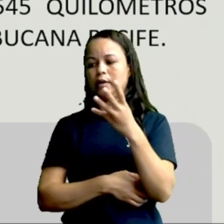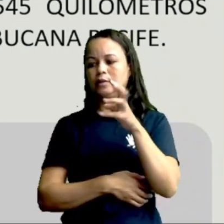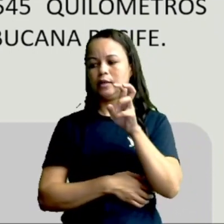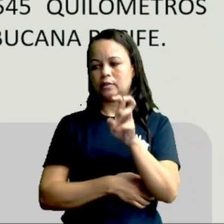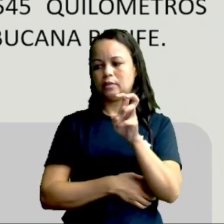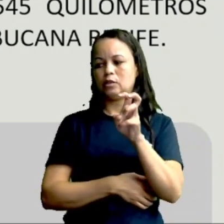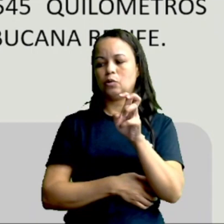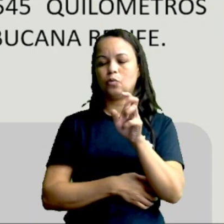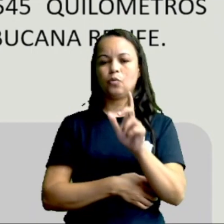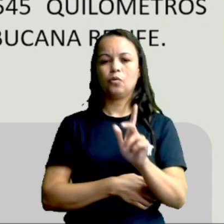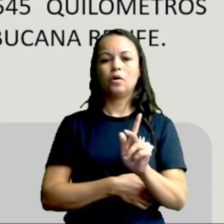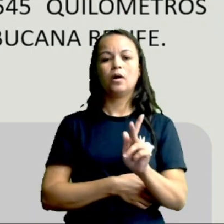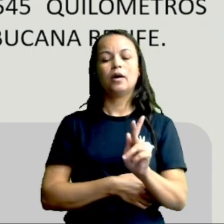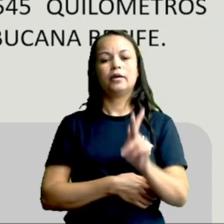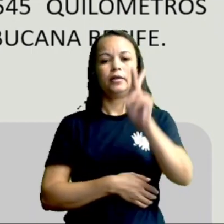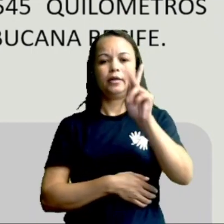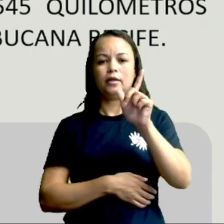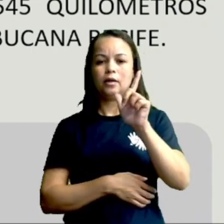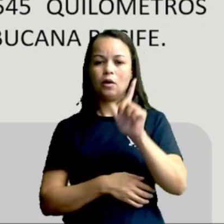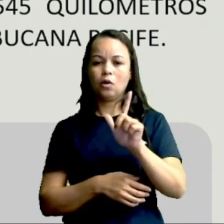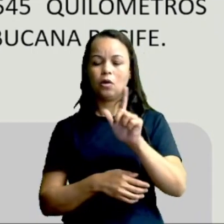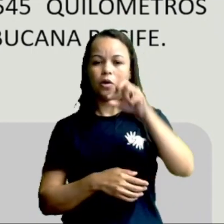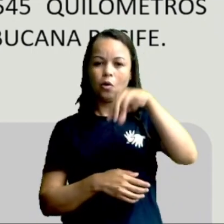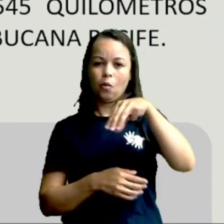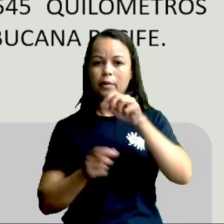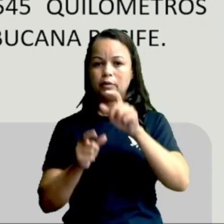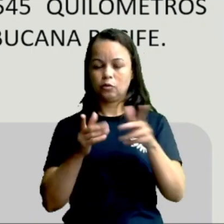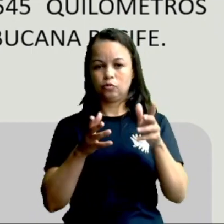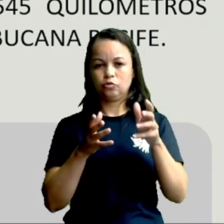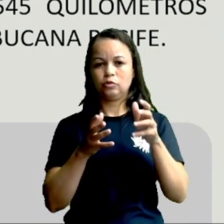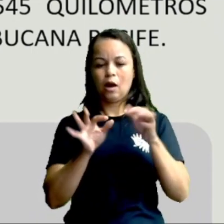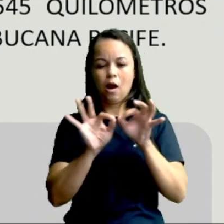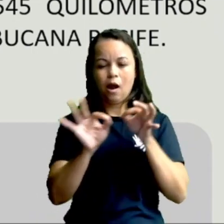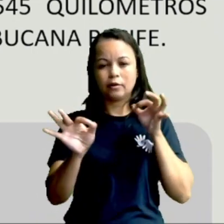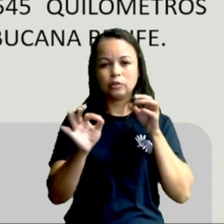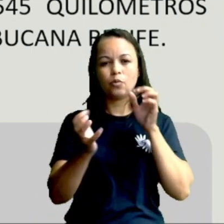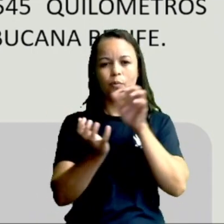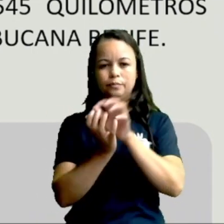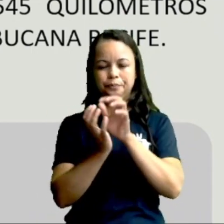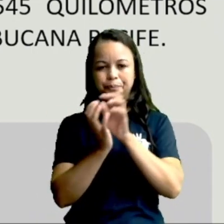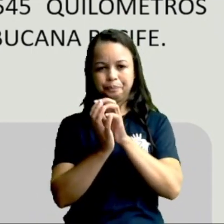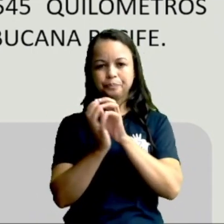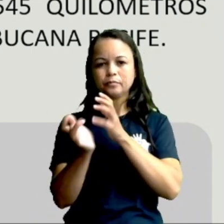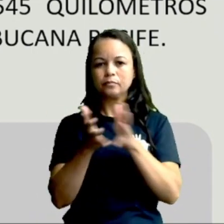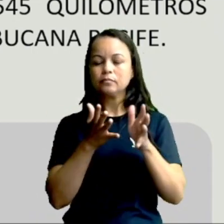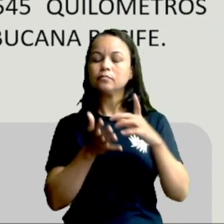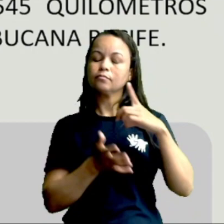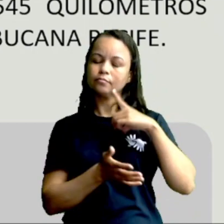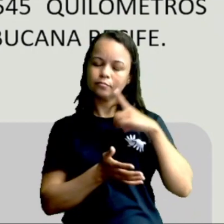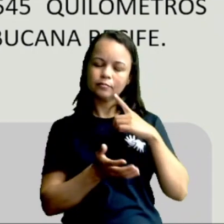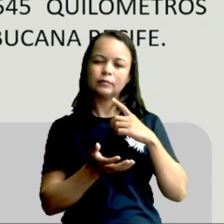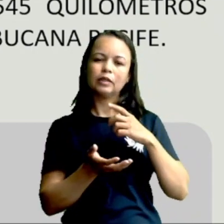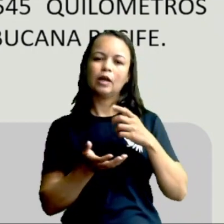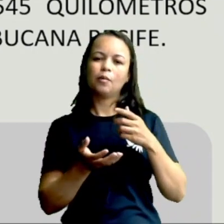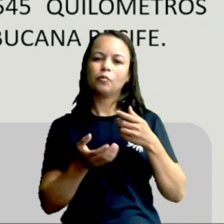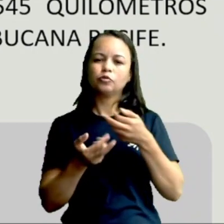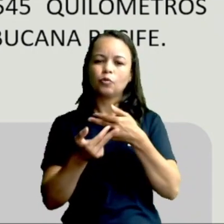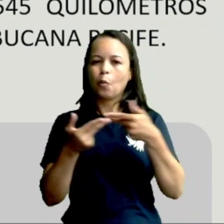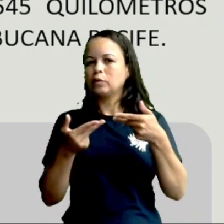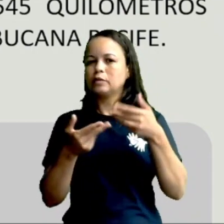capital pernambucana, Recife. Gente, nós temos lá em Fernando de Noronha atrações maravilhosas, tá